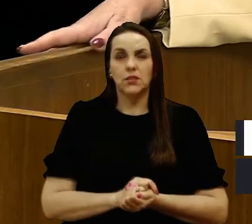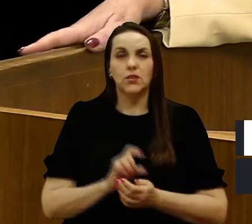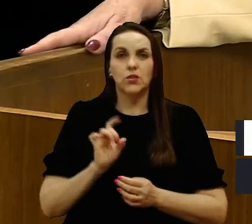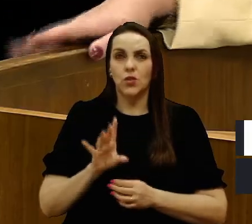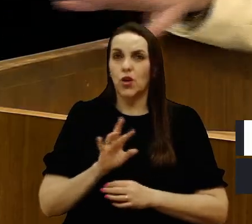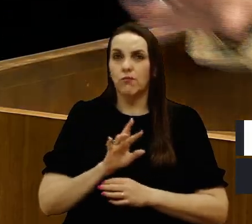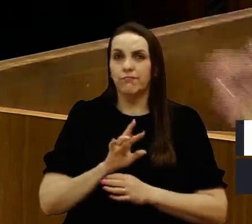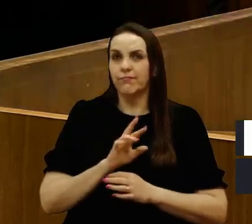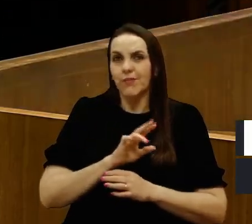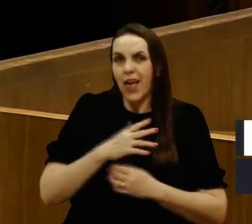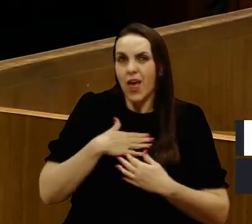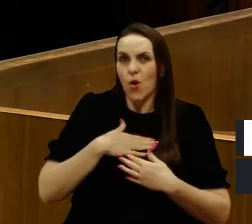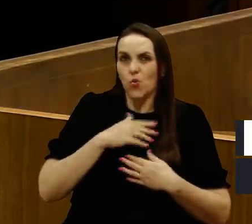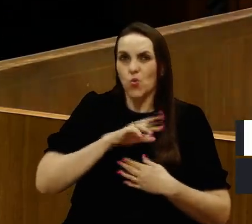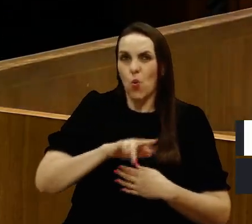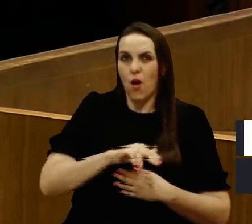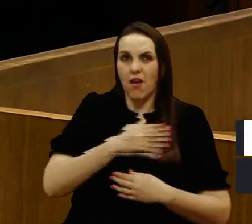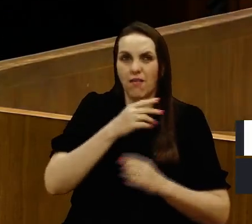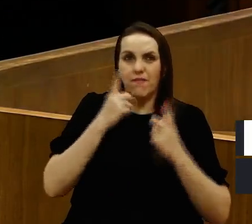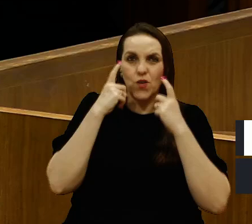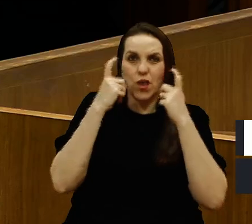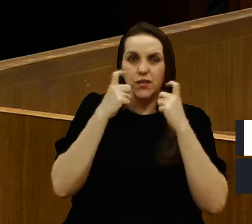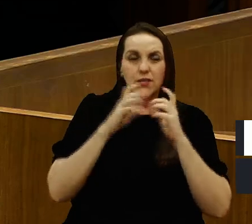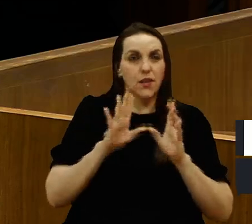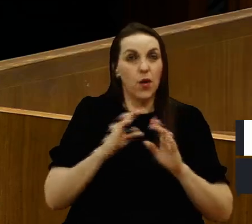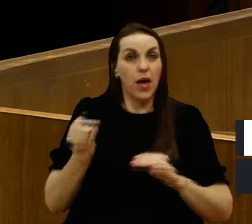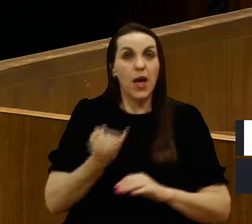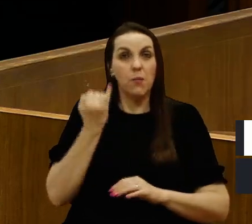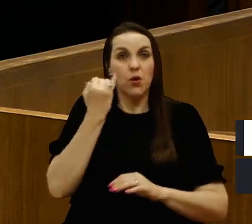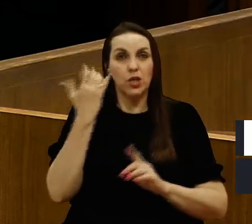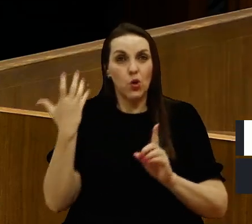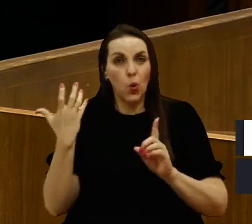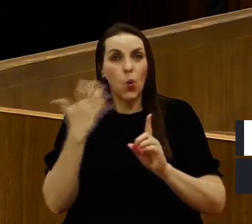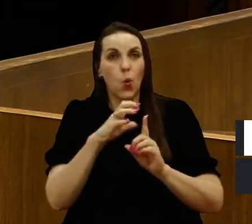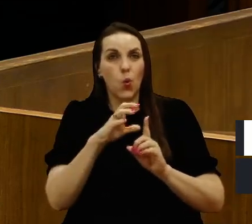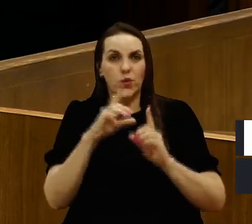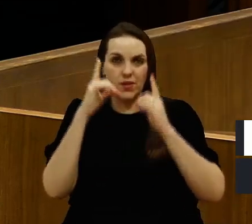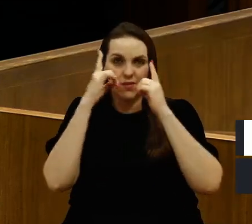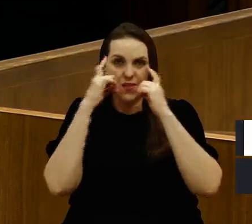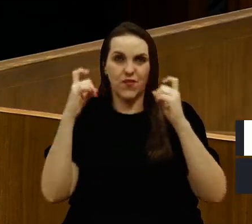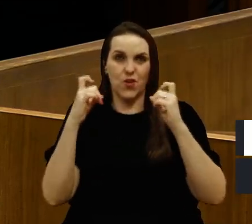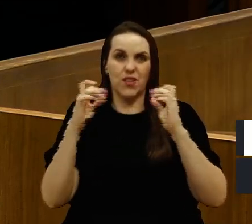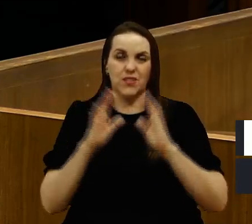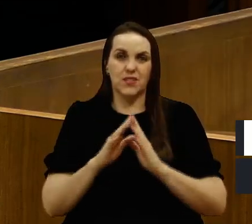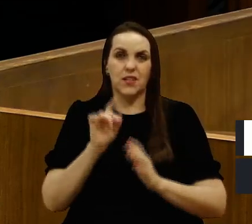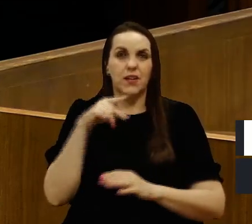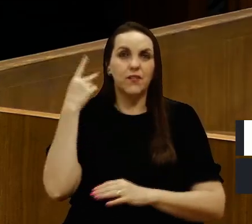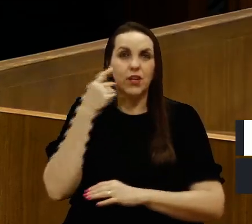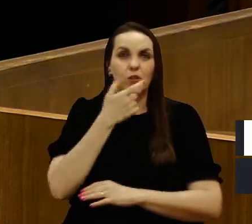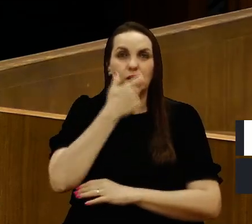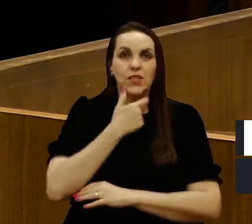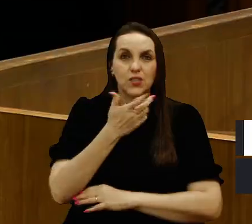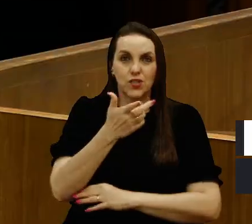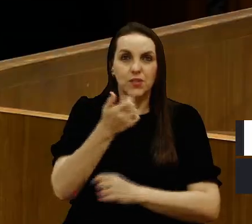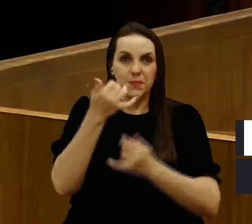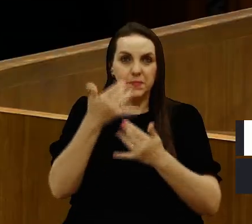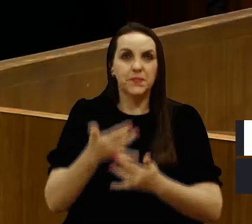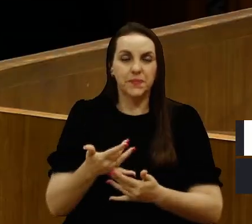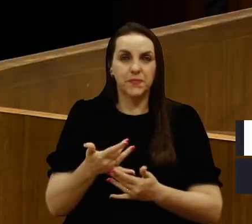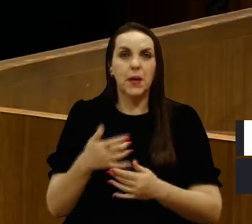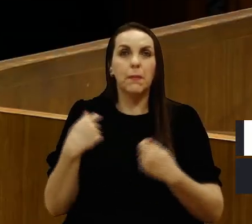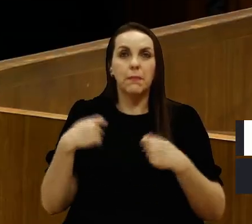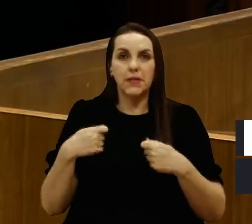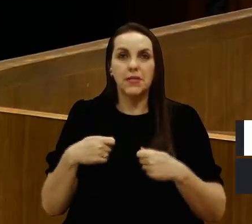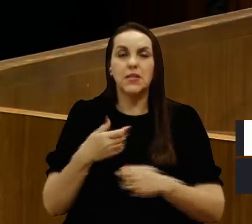É importante ser contra a violência. Isso que o vereador Cristiano falou aqui agora. Nós precisamos